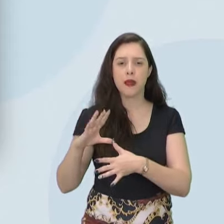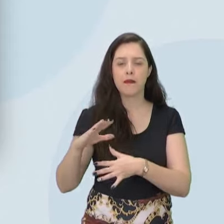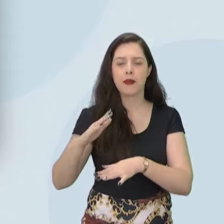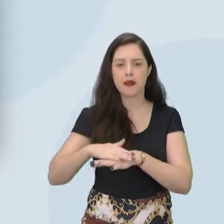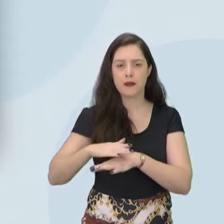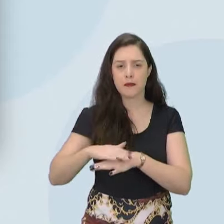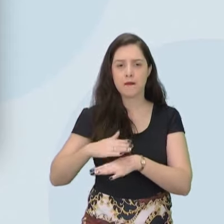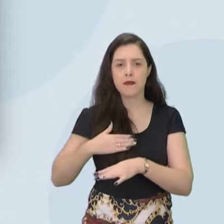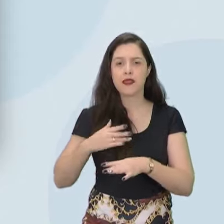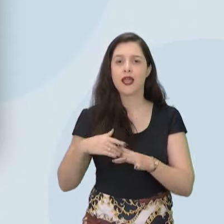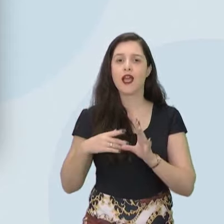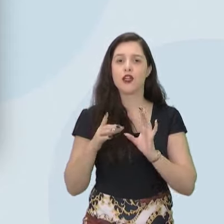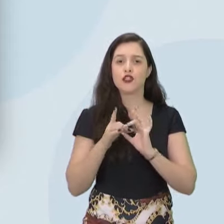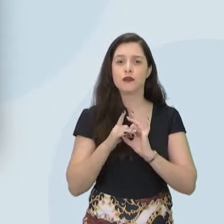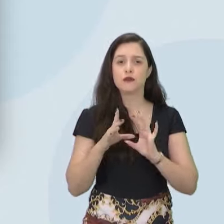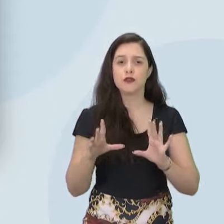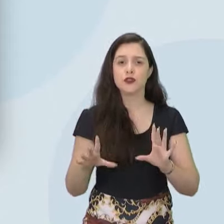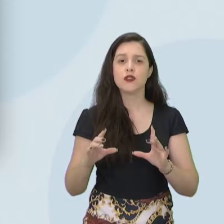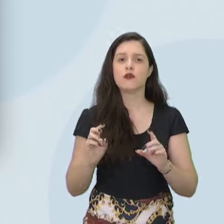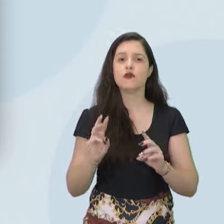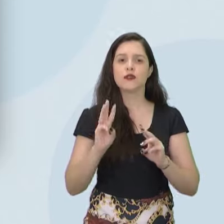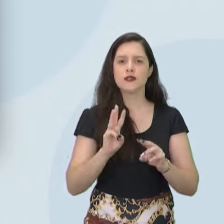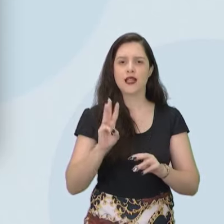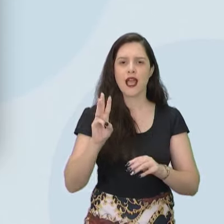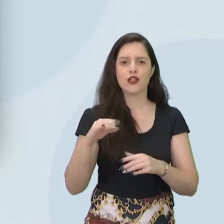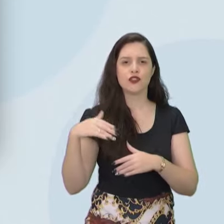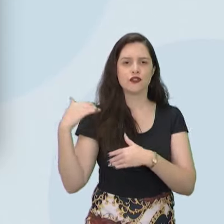ele está disponível aí no site